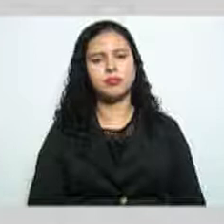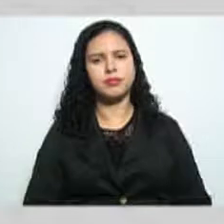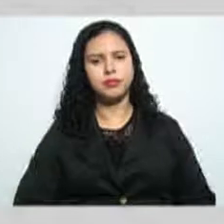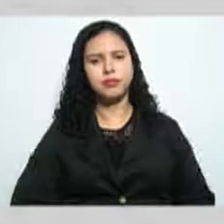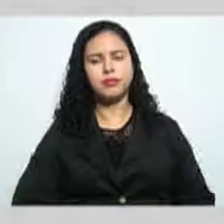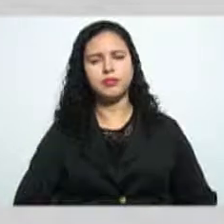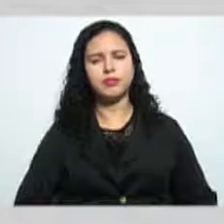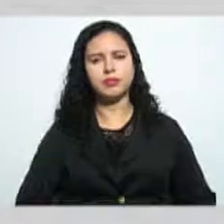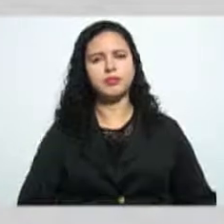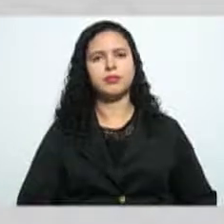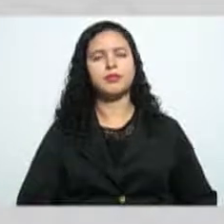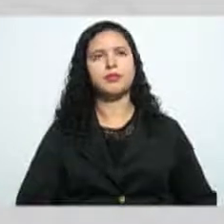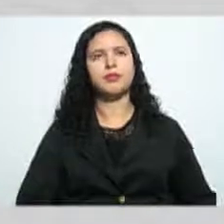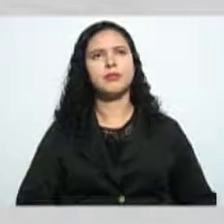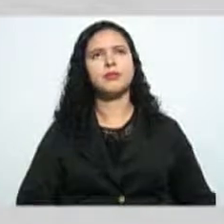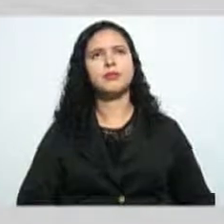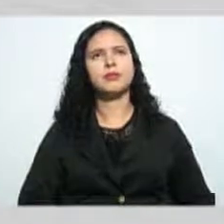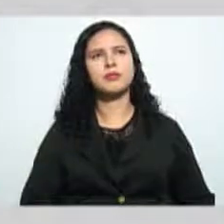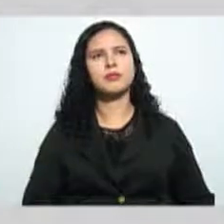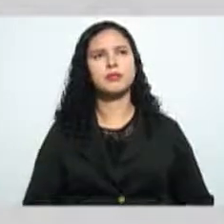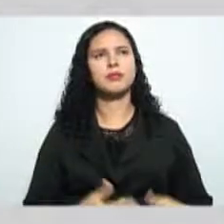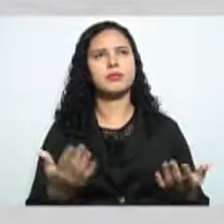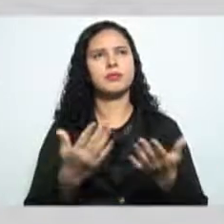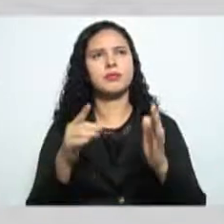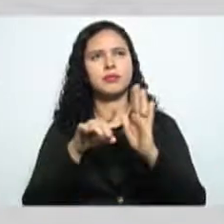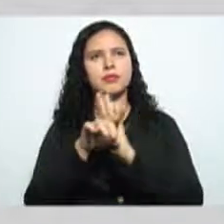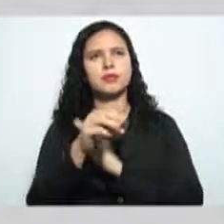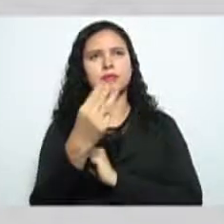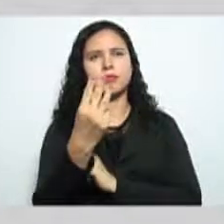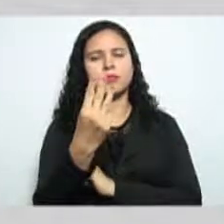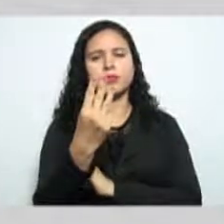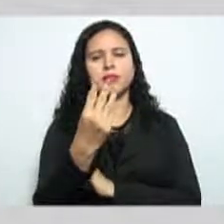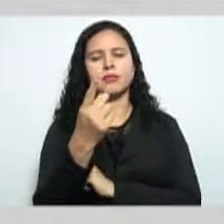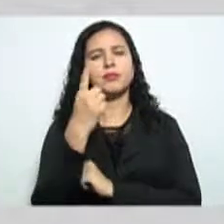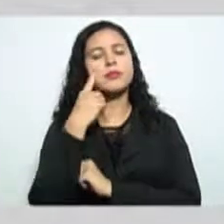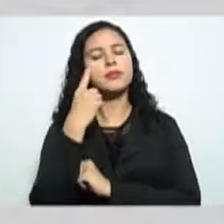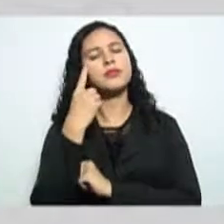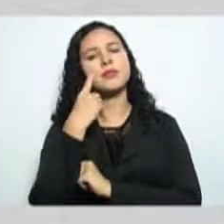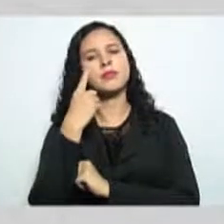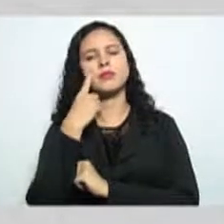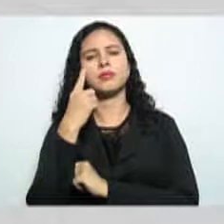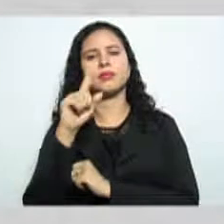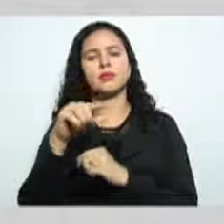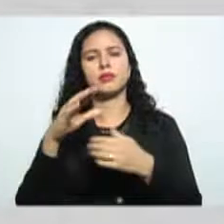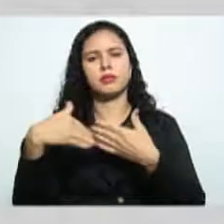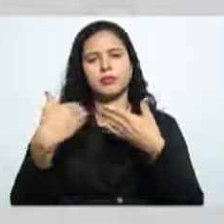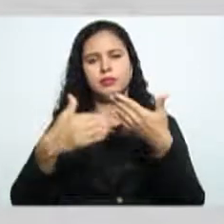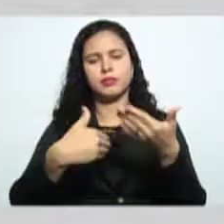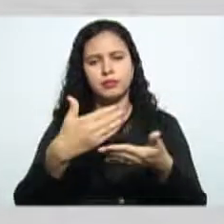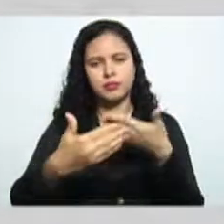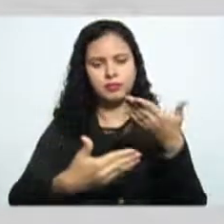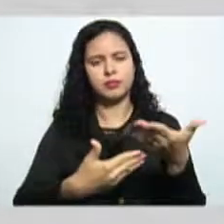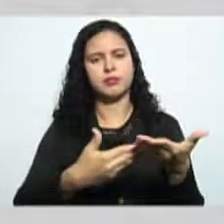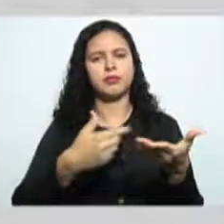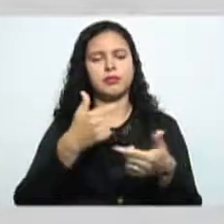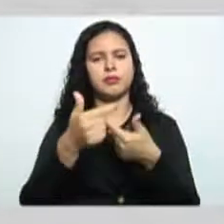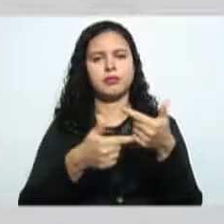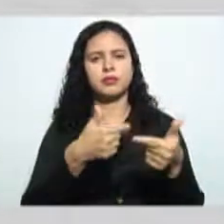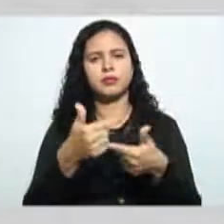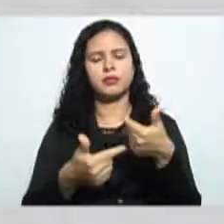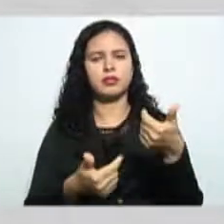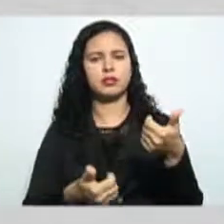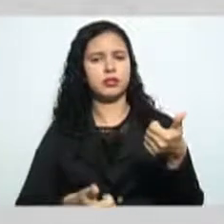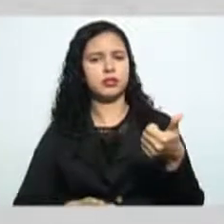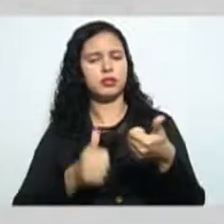Vamos à pergunta número 3? A pergunta número 3 fala: vimos que a adoção de um processo de produção de